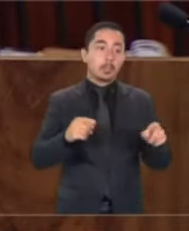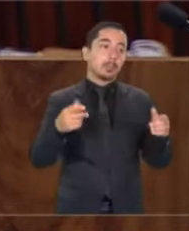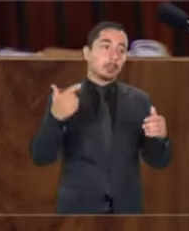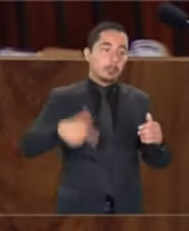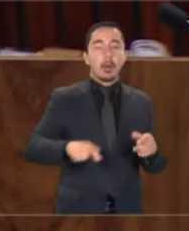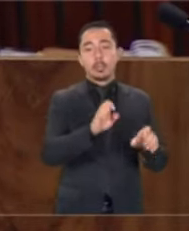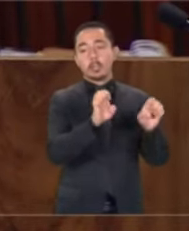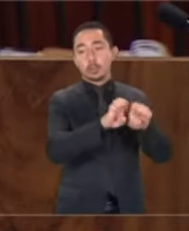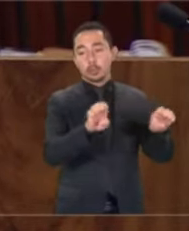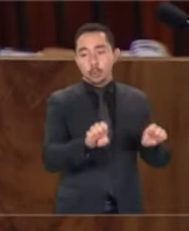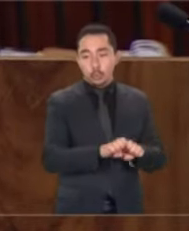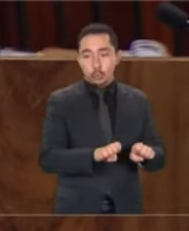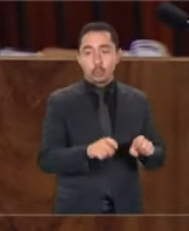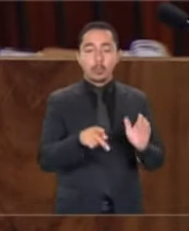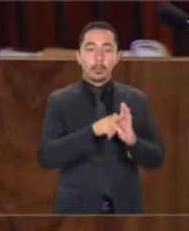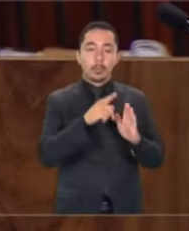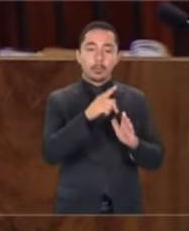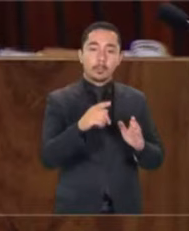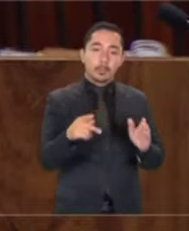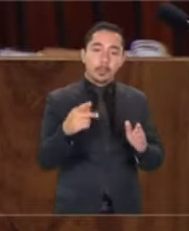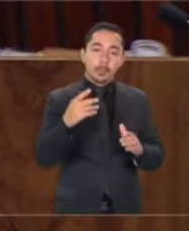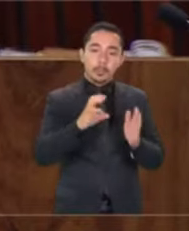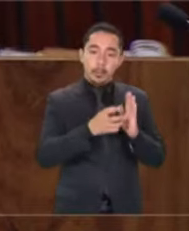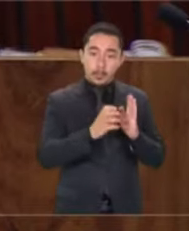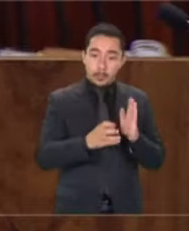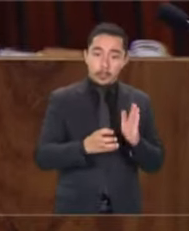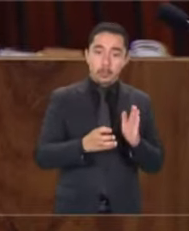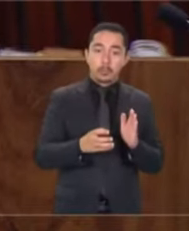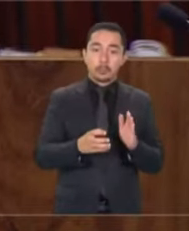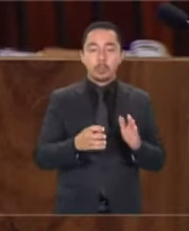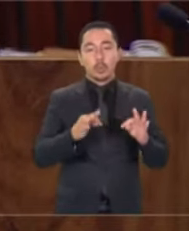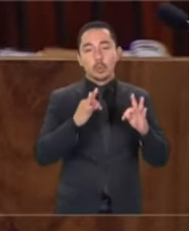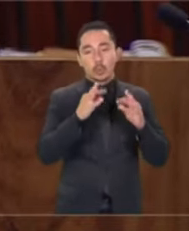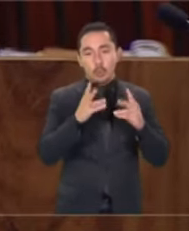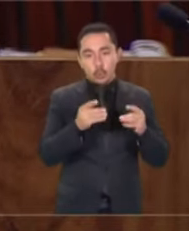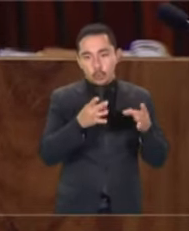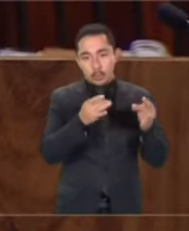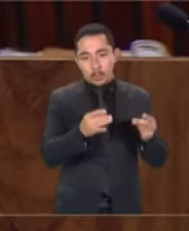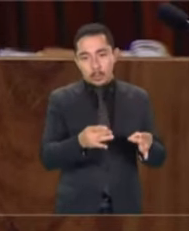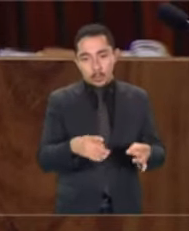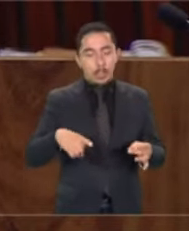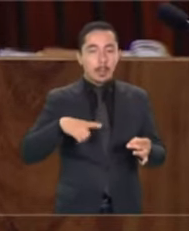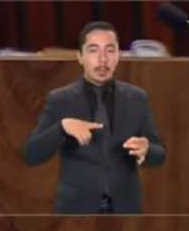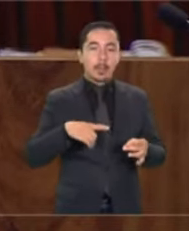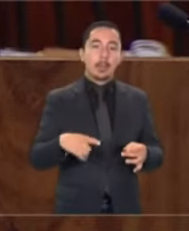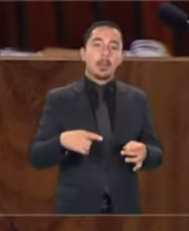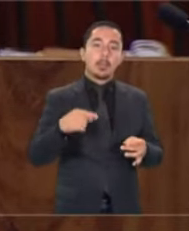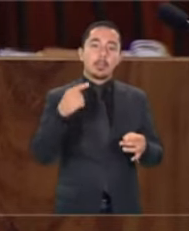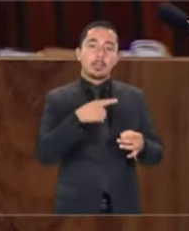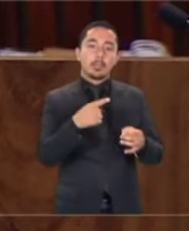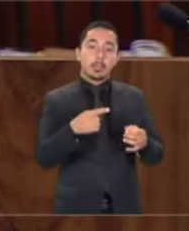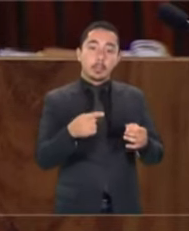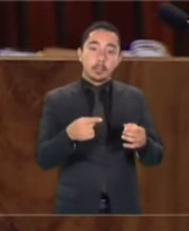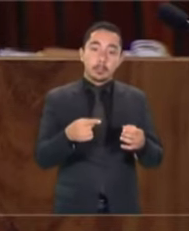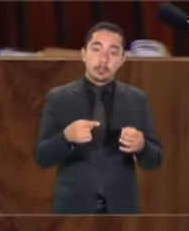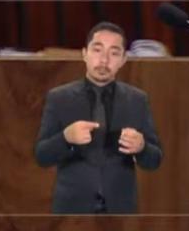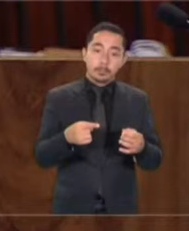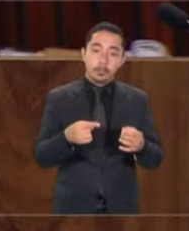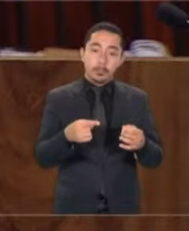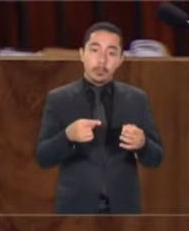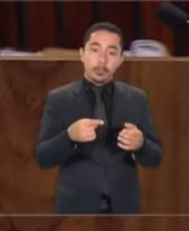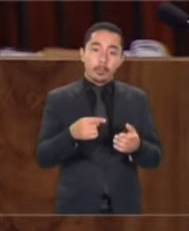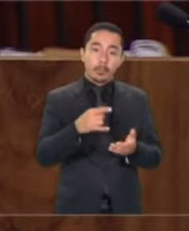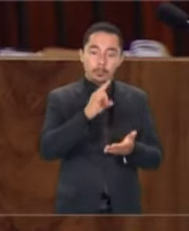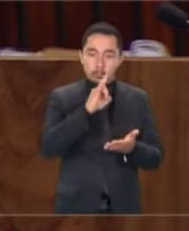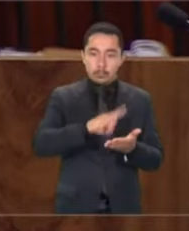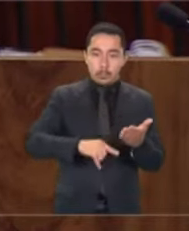da finalidade justificativa das viagens. Todos esses detalhes estão devidamente descritos nas faturas emitidas pela empresa